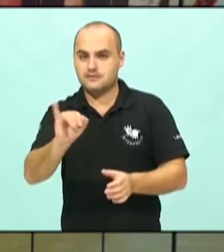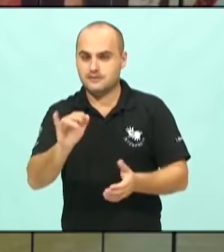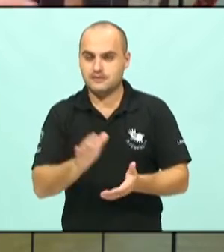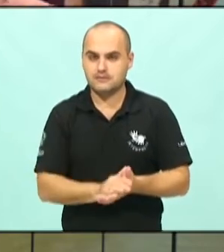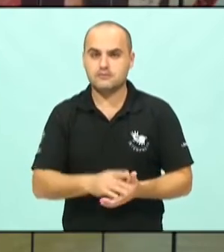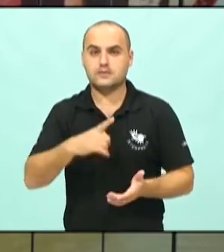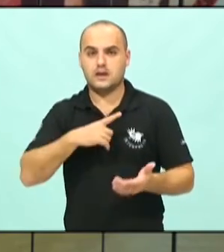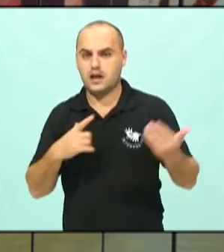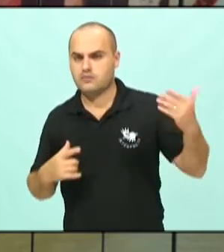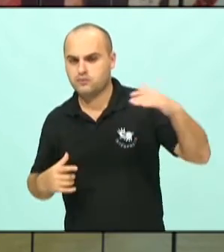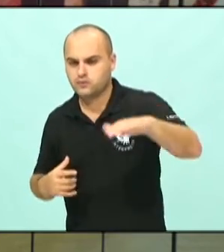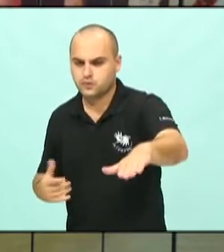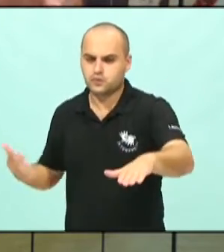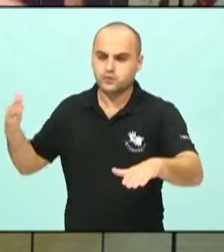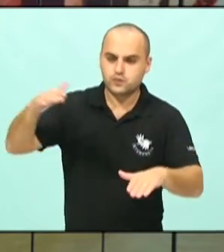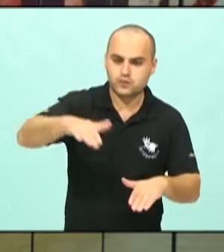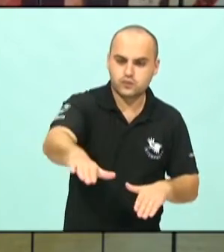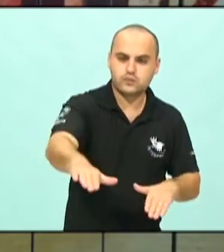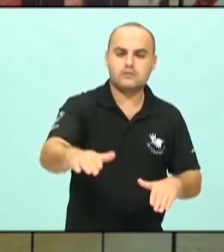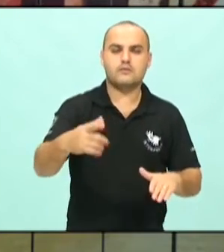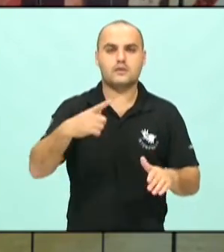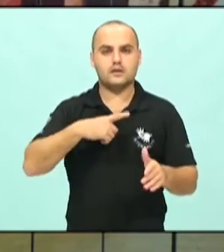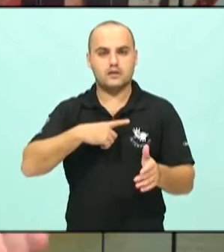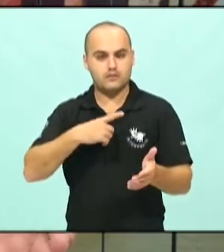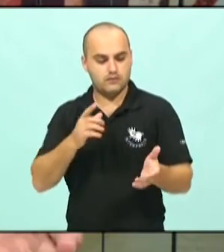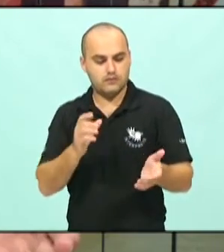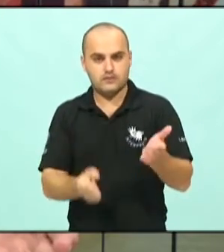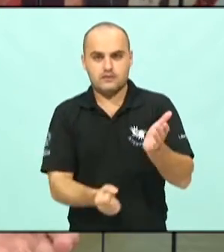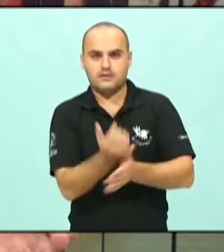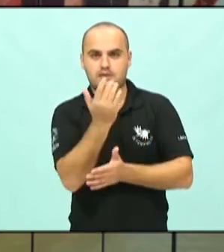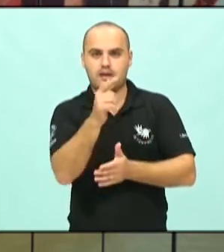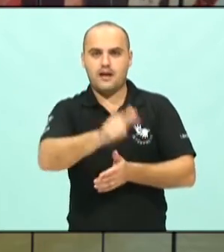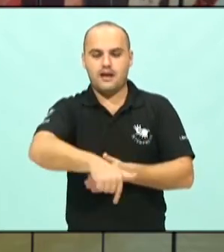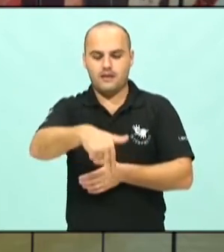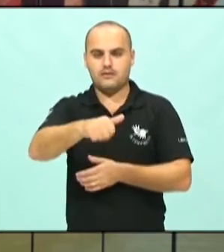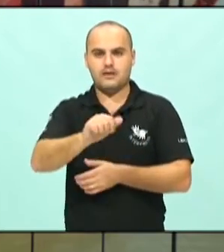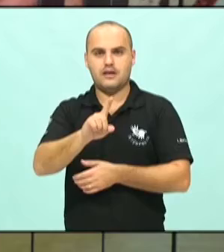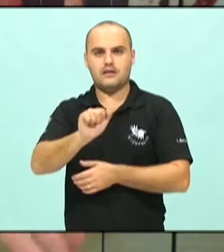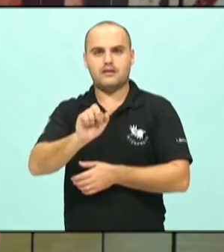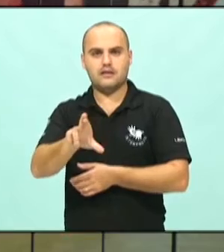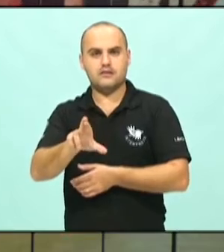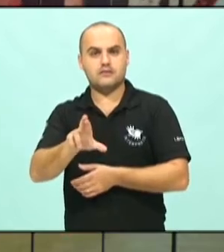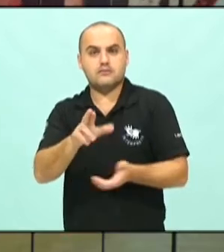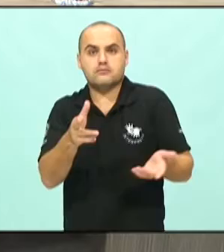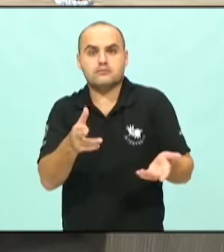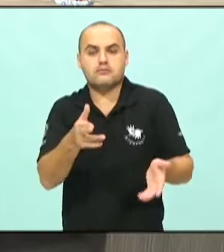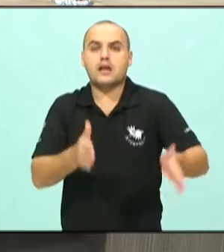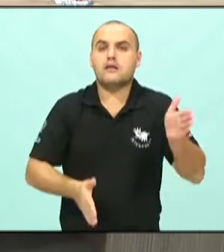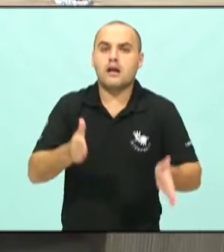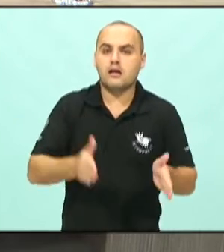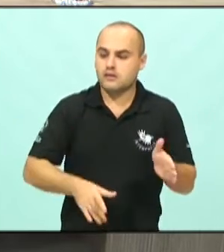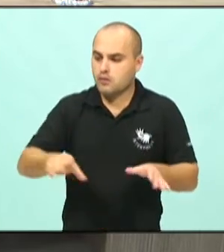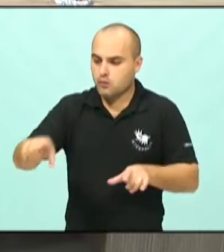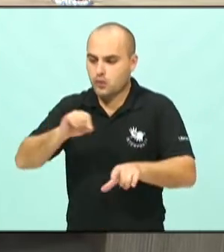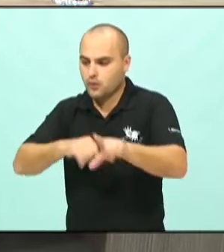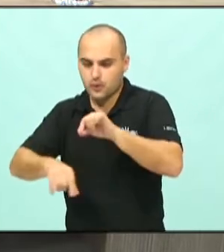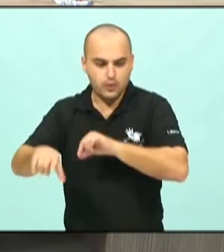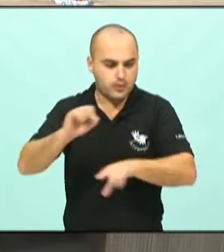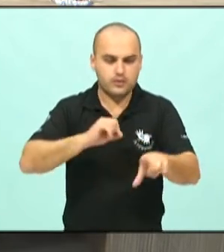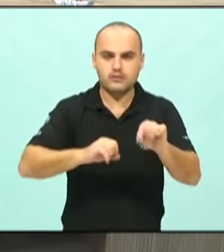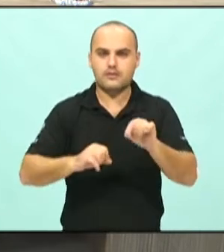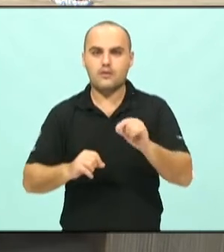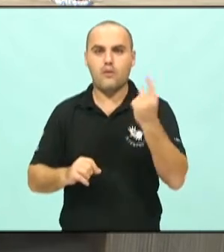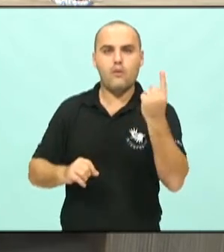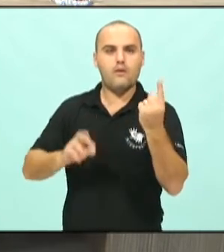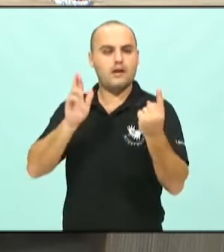A natação, a gente está formando aí um grande núcleo que é o nadar. Quantos atletas do nadar daqui a pouco a gente não está tirando um, que vai ser uma grande